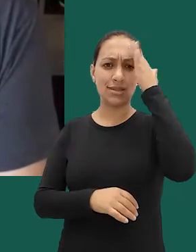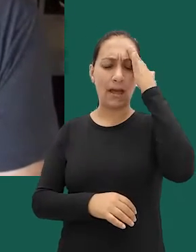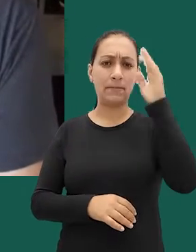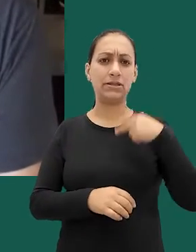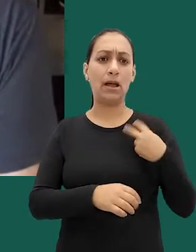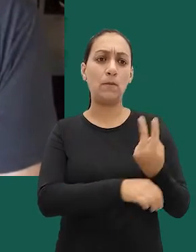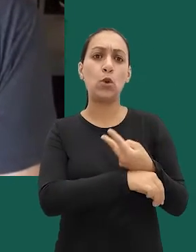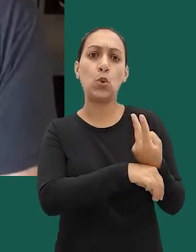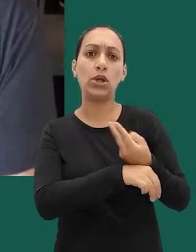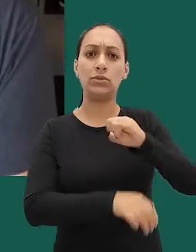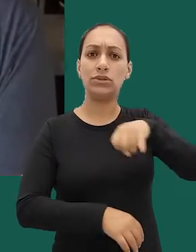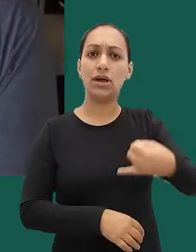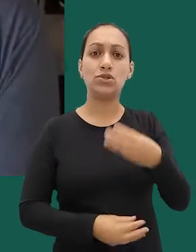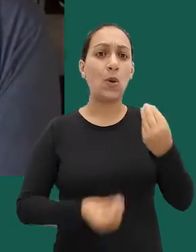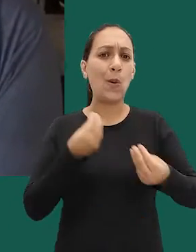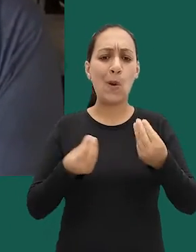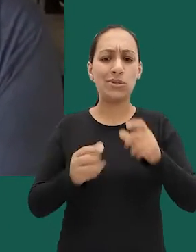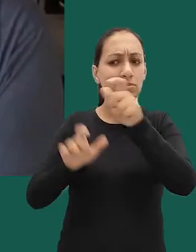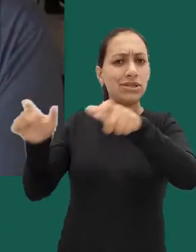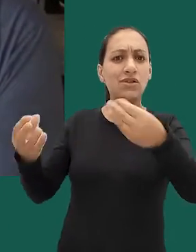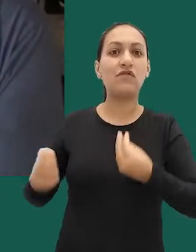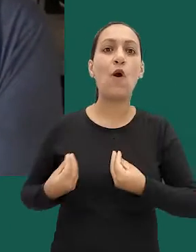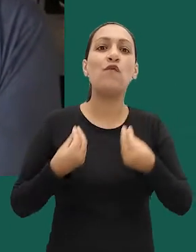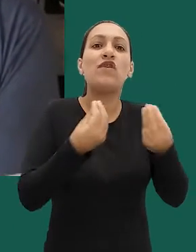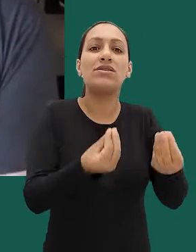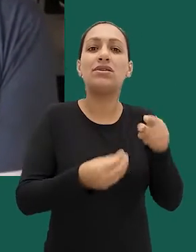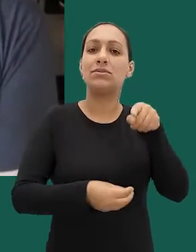que as pessoas vão te oferecer oportunidades também?